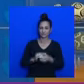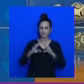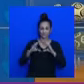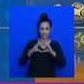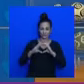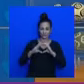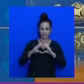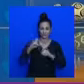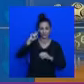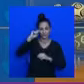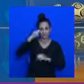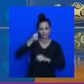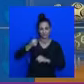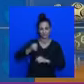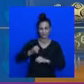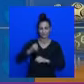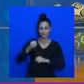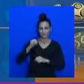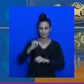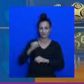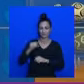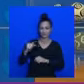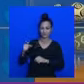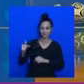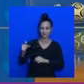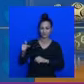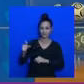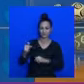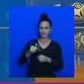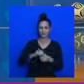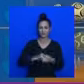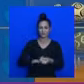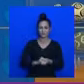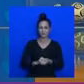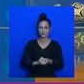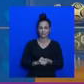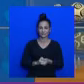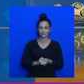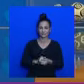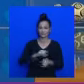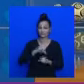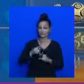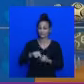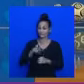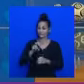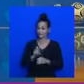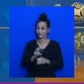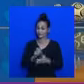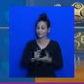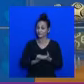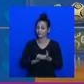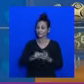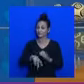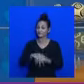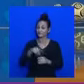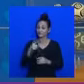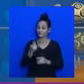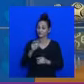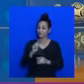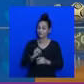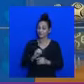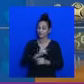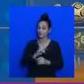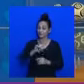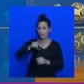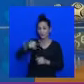Bola preta 07. Preta 07. Foram sorteados 5 números, faltam 10. Você